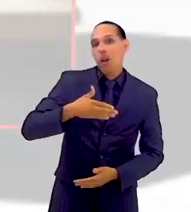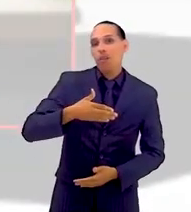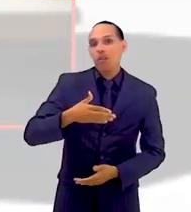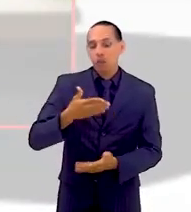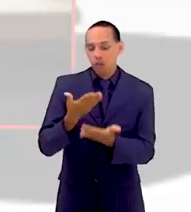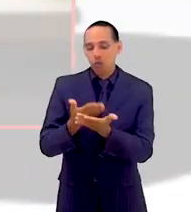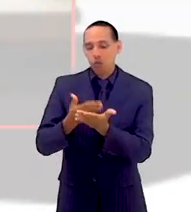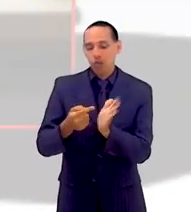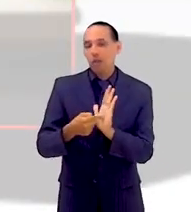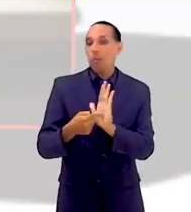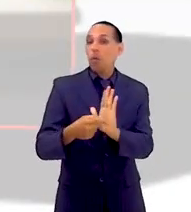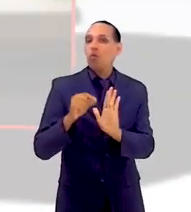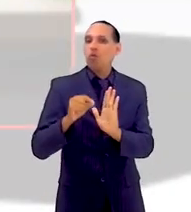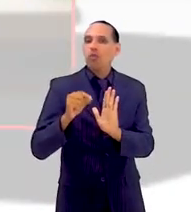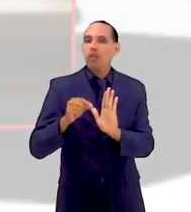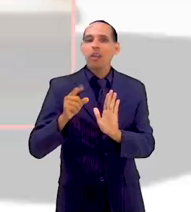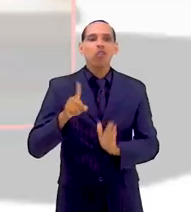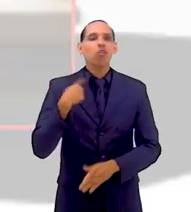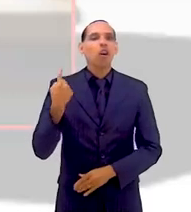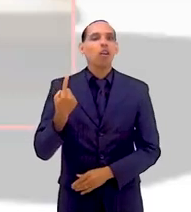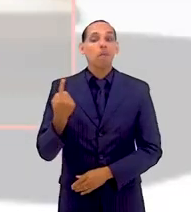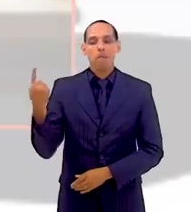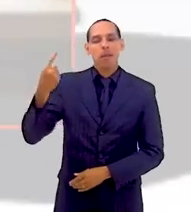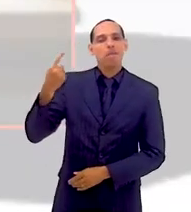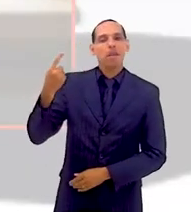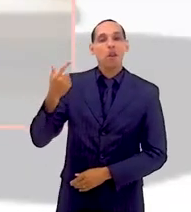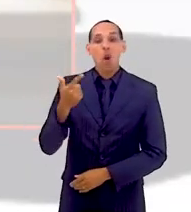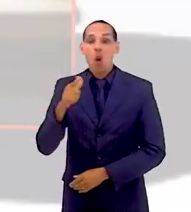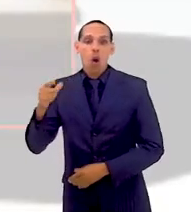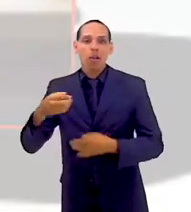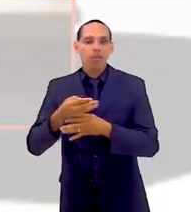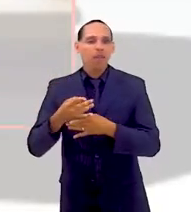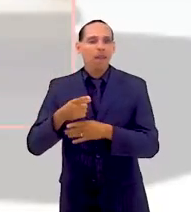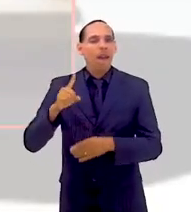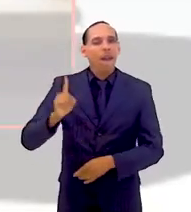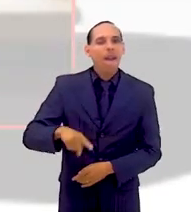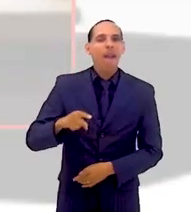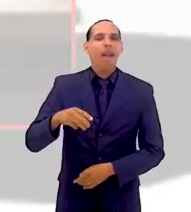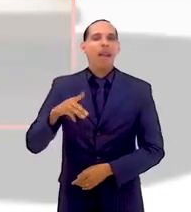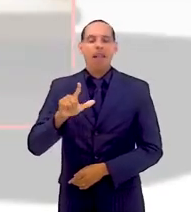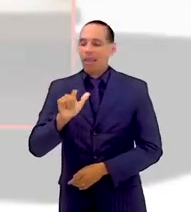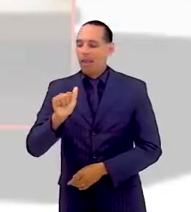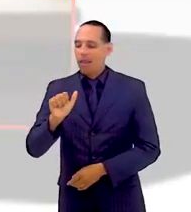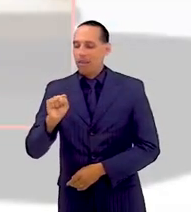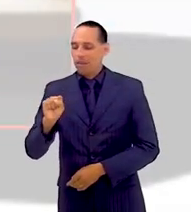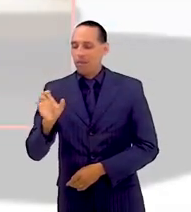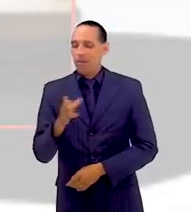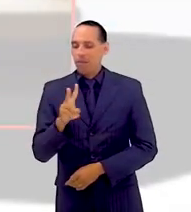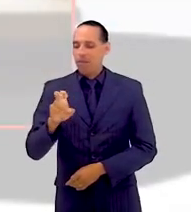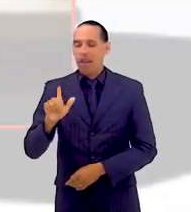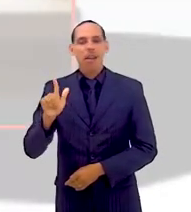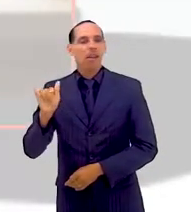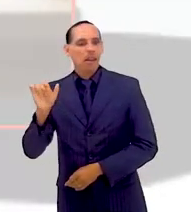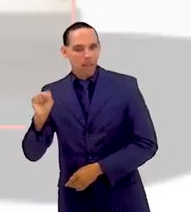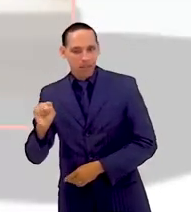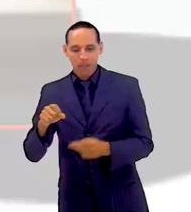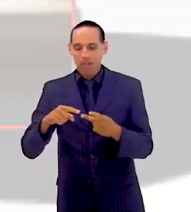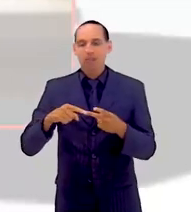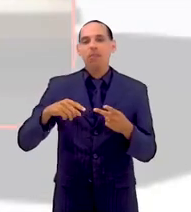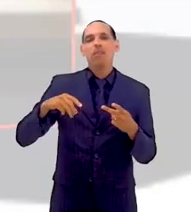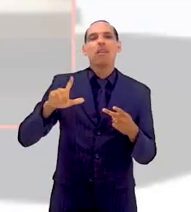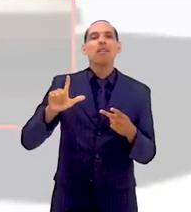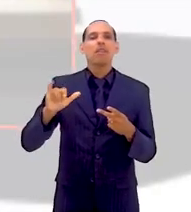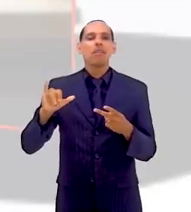de Janeiro ficou à frente de cidades como Las Vegas, Miami, Joanesburgo, na África do Sul, e Lisboa, em Portugal. E para nos